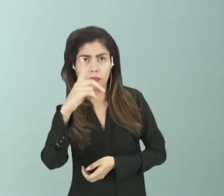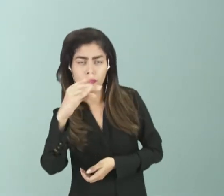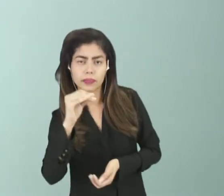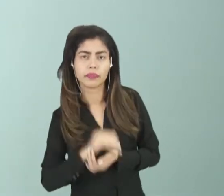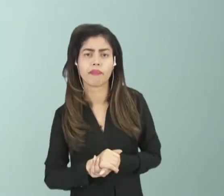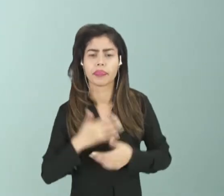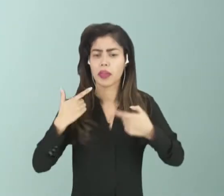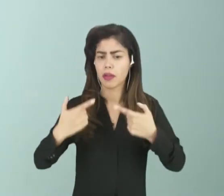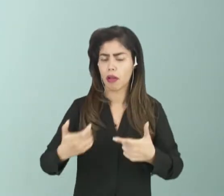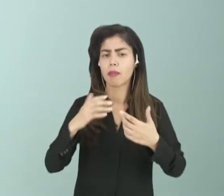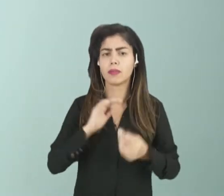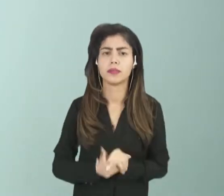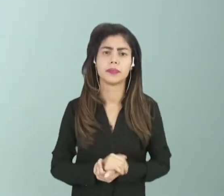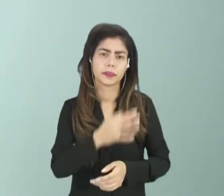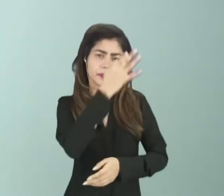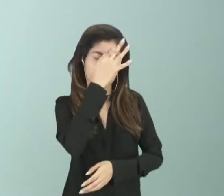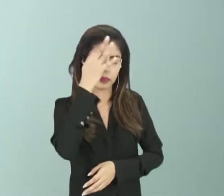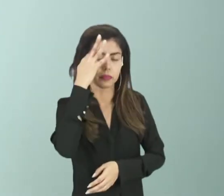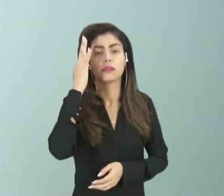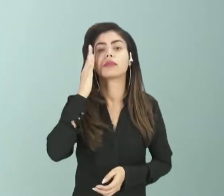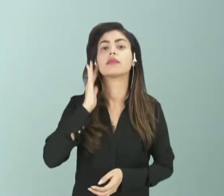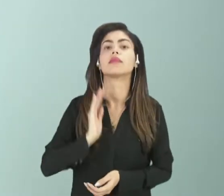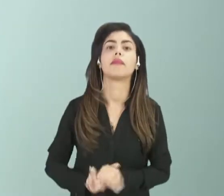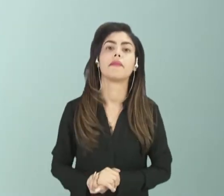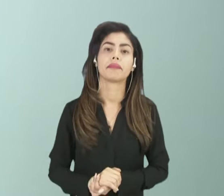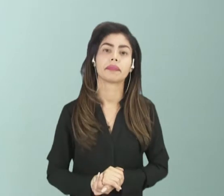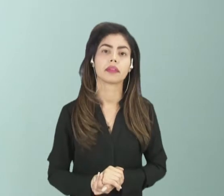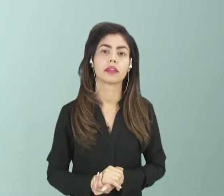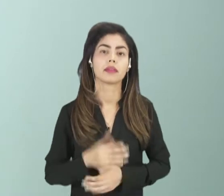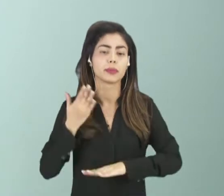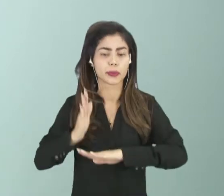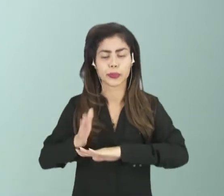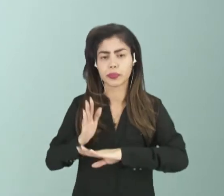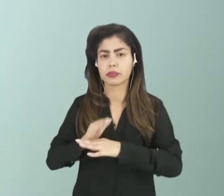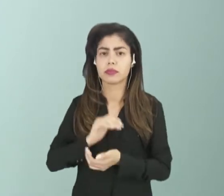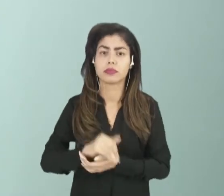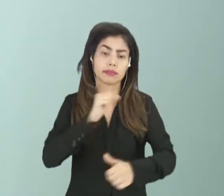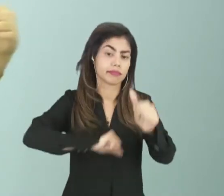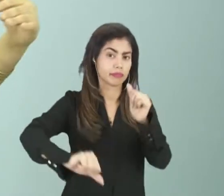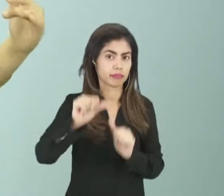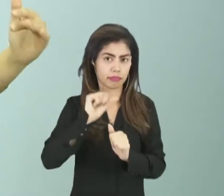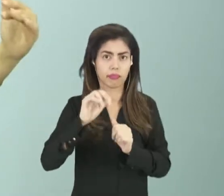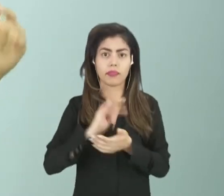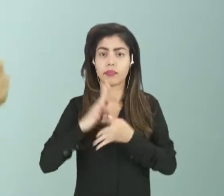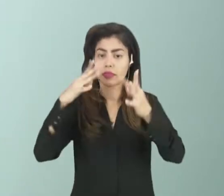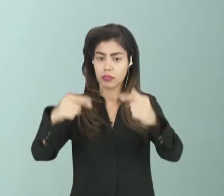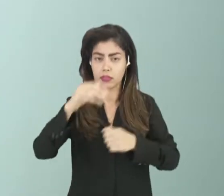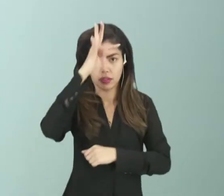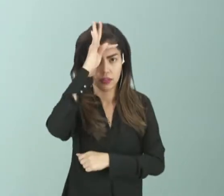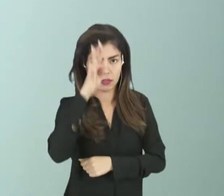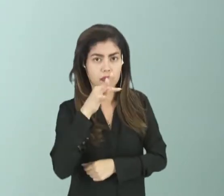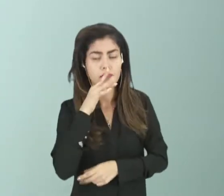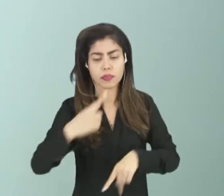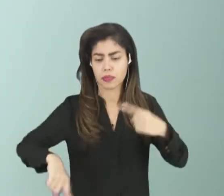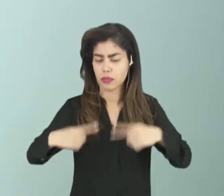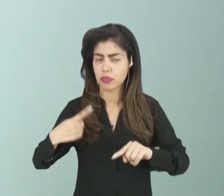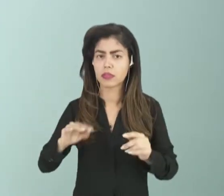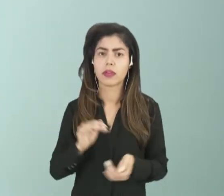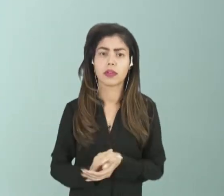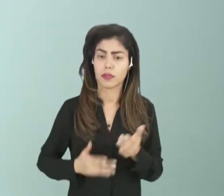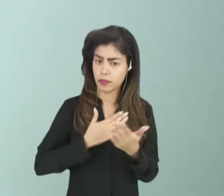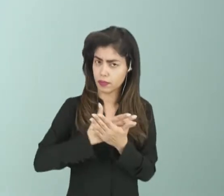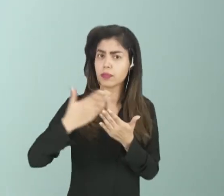guerra. Então Hobbes, filosofia política moderna, ele vem contradizer toda a tradição política, a tradição que começa